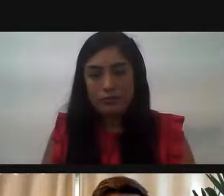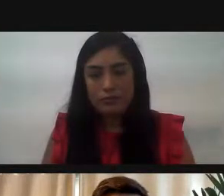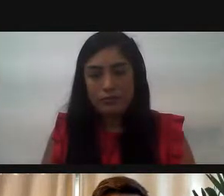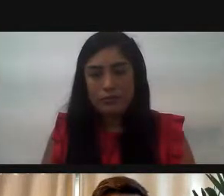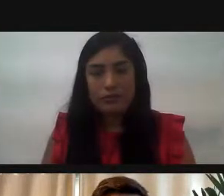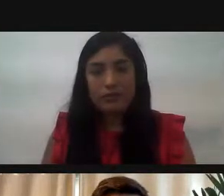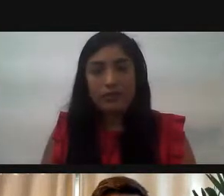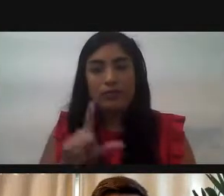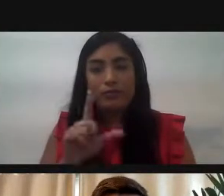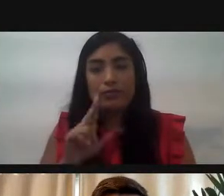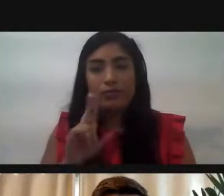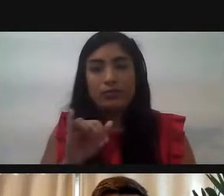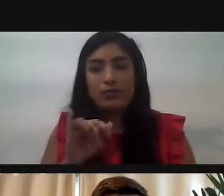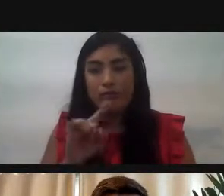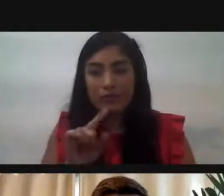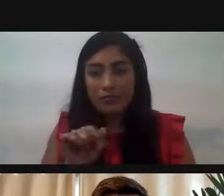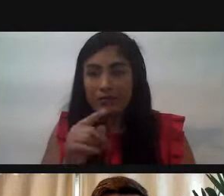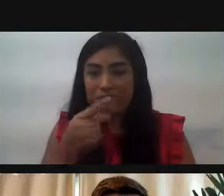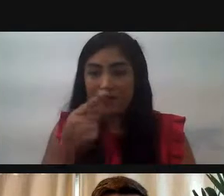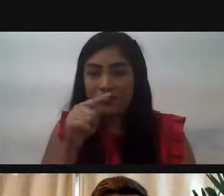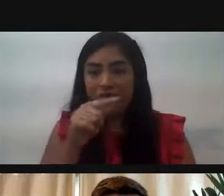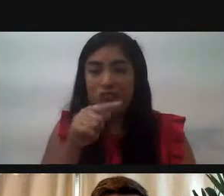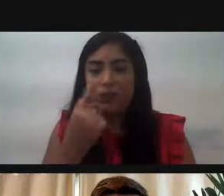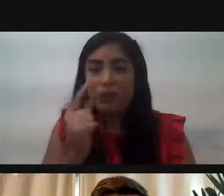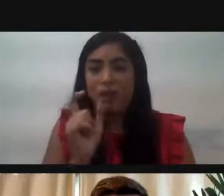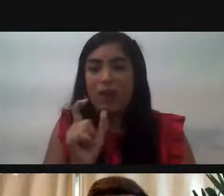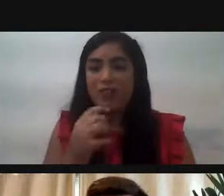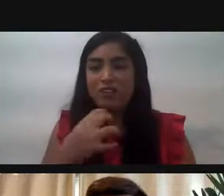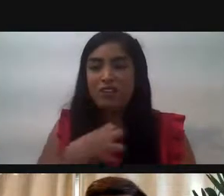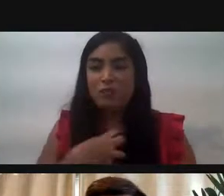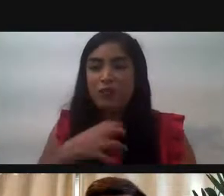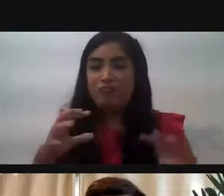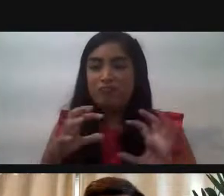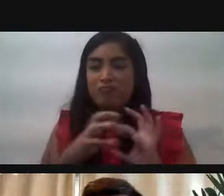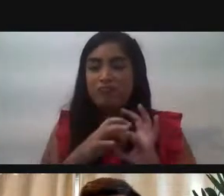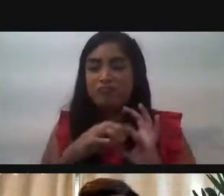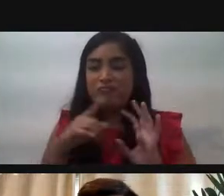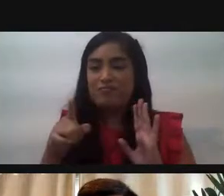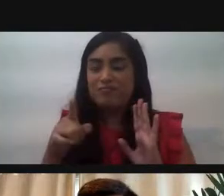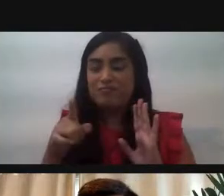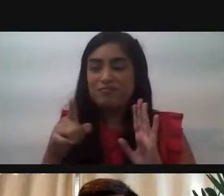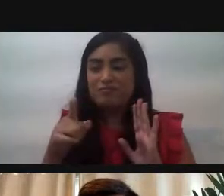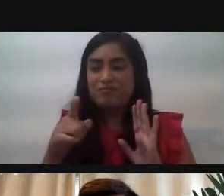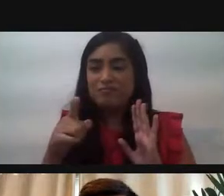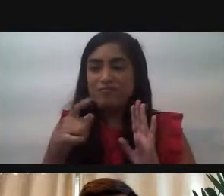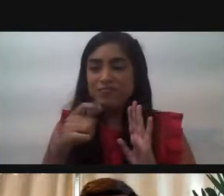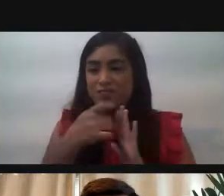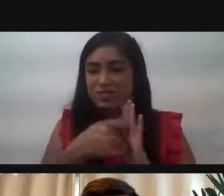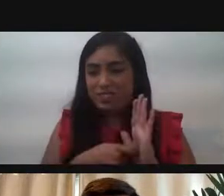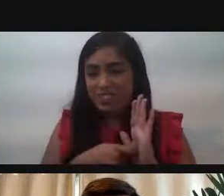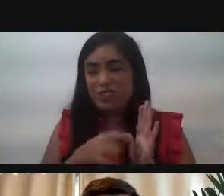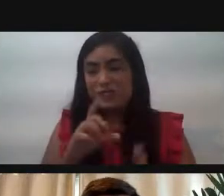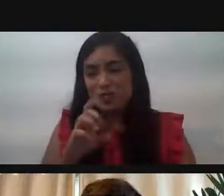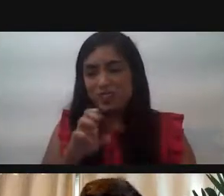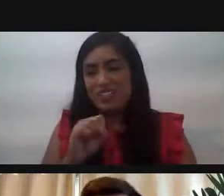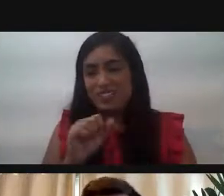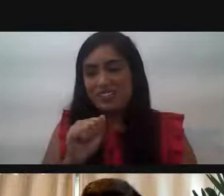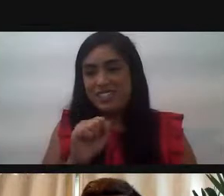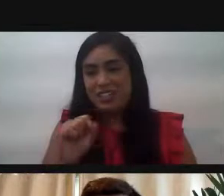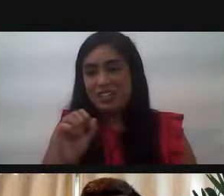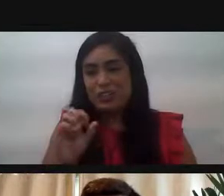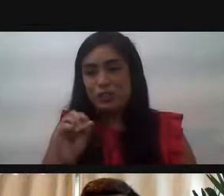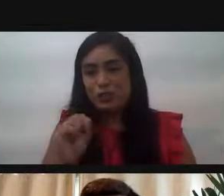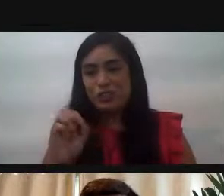Luísa, quer dizer você? Acho meio difícil não responder desassossego, porque já é